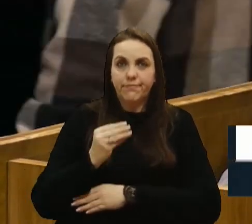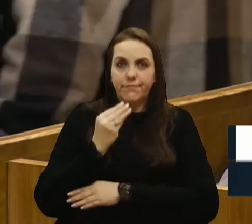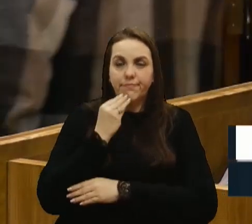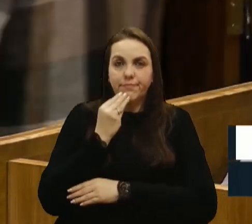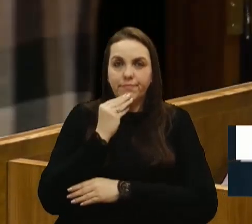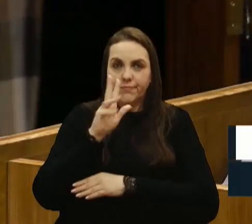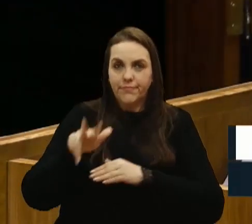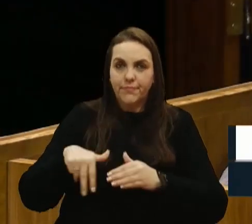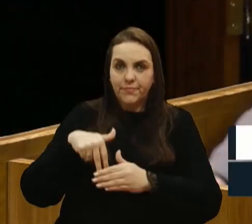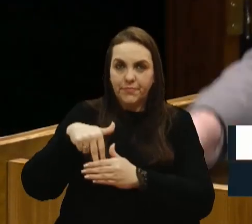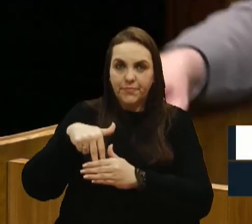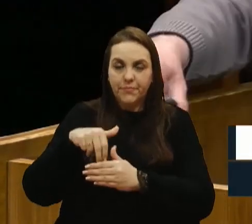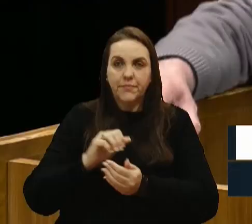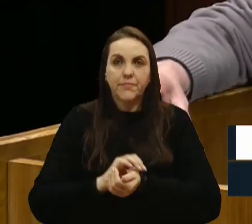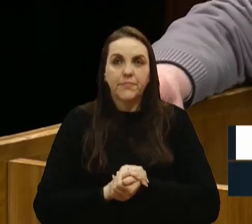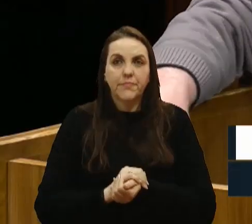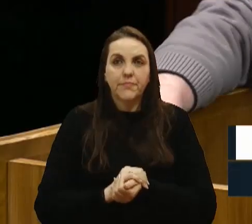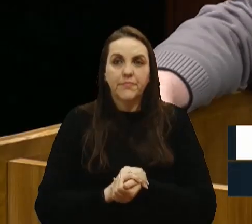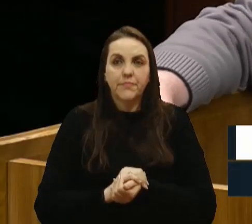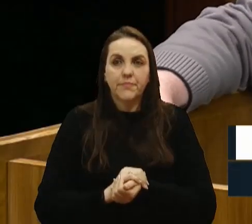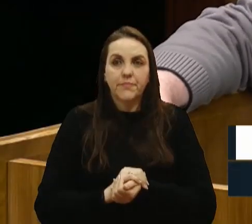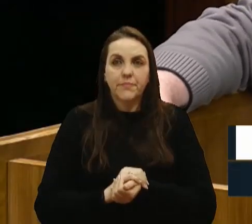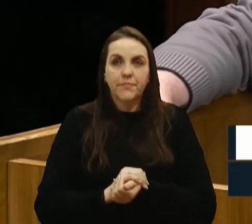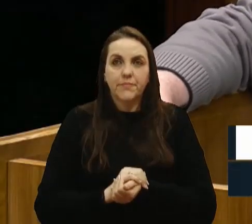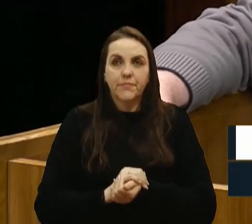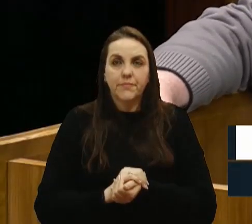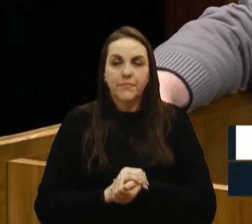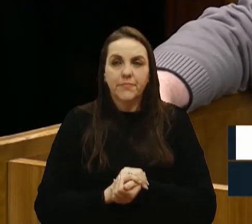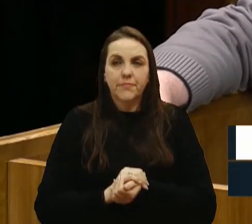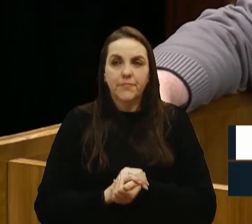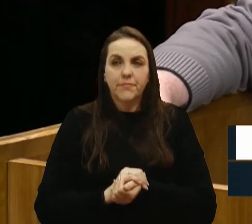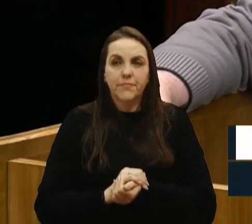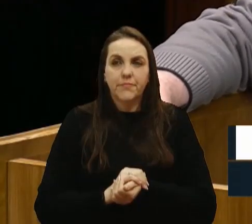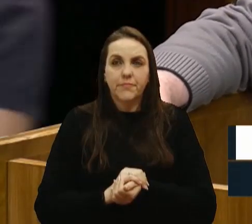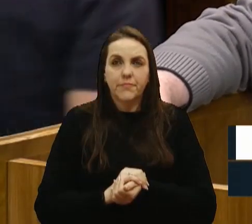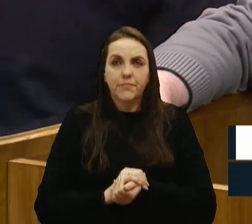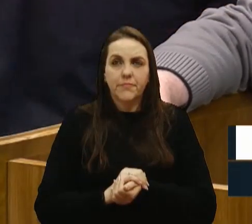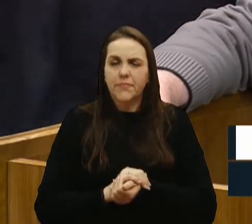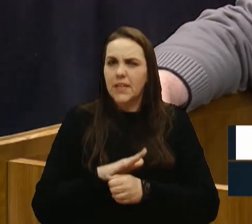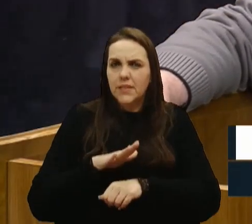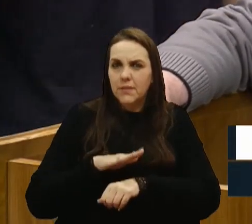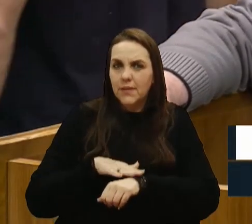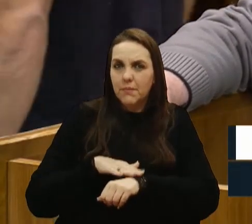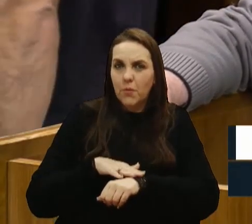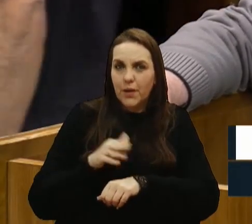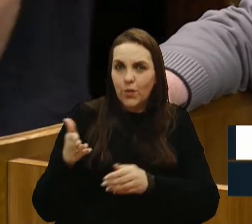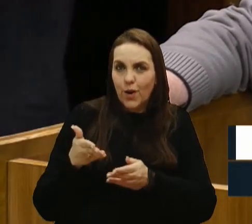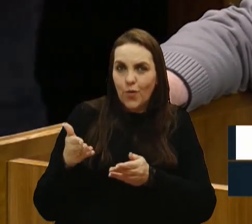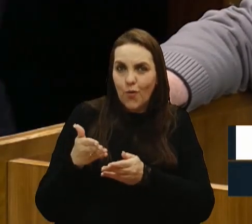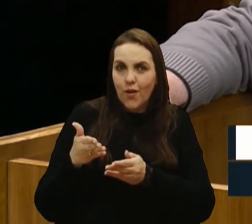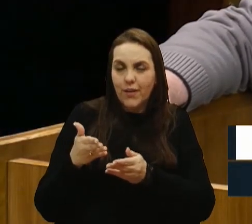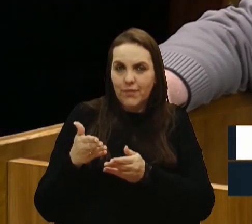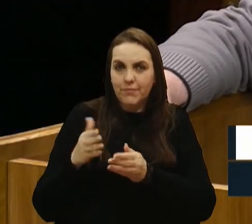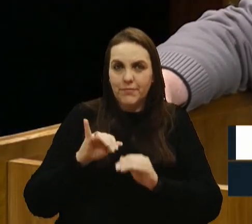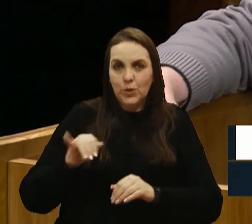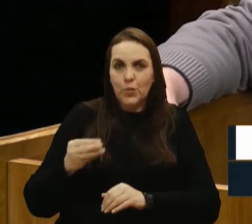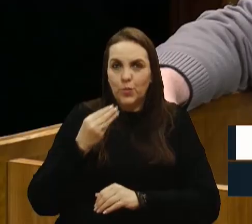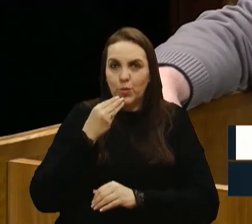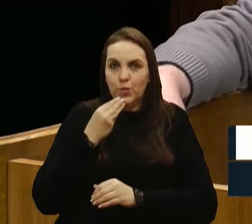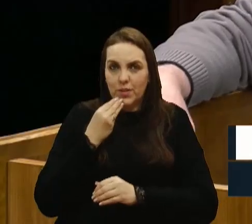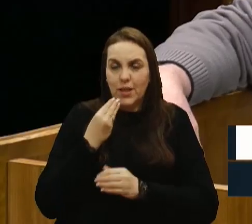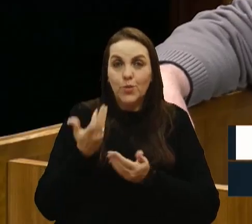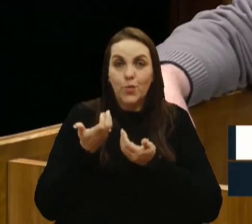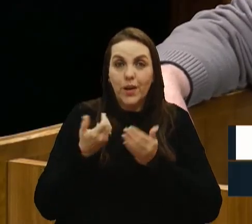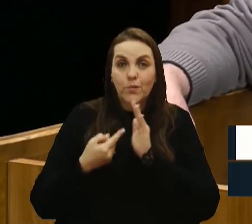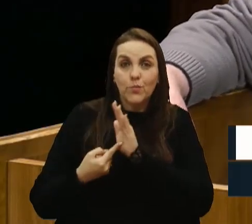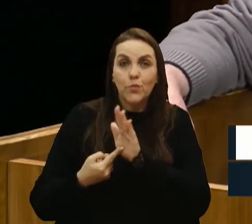de estar aqui. E dentro desse tempo que nos foi dado, eu gostaria de